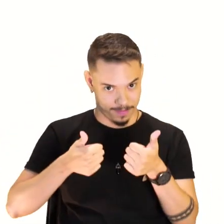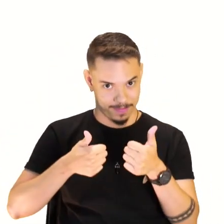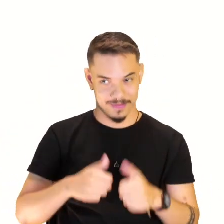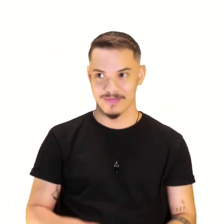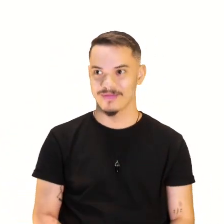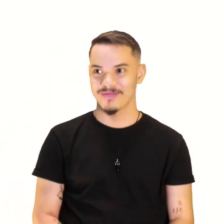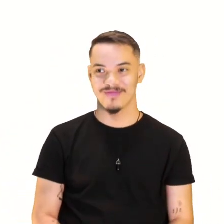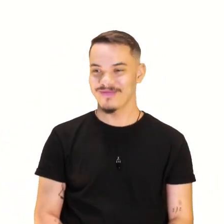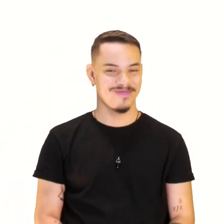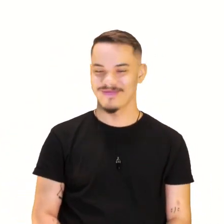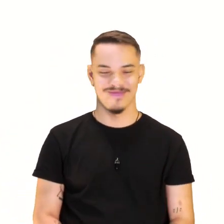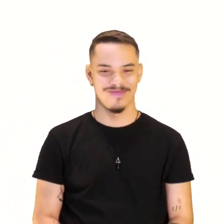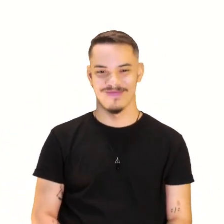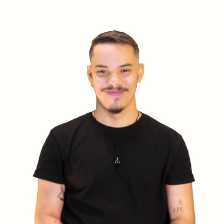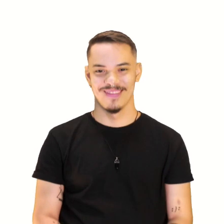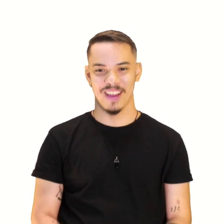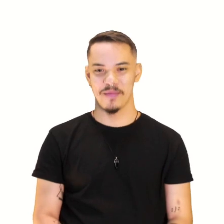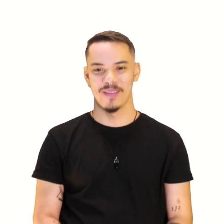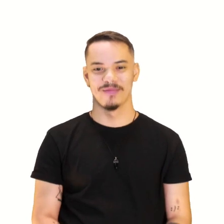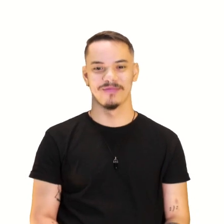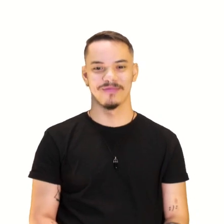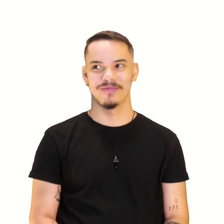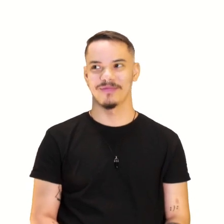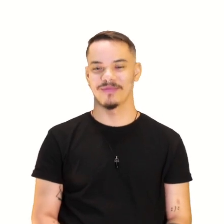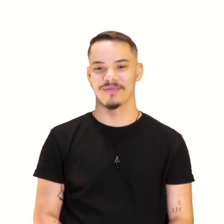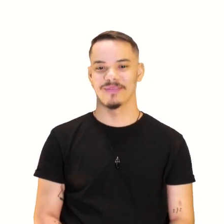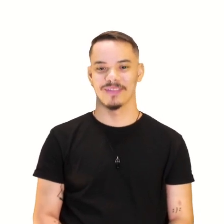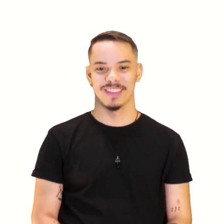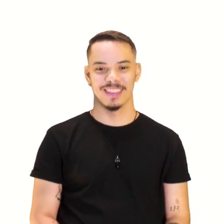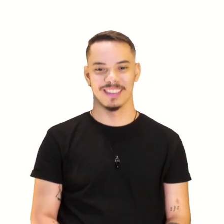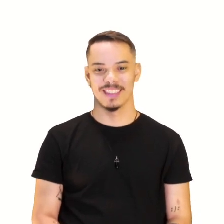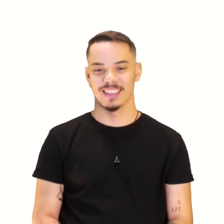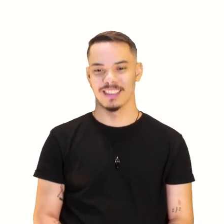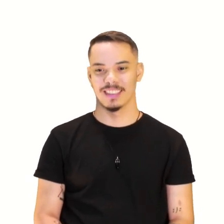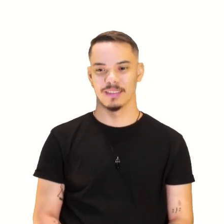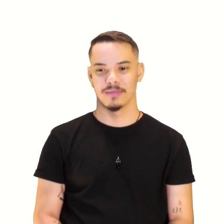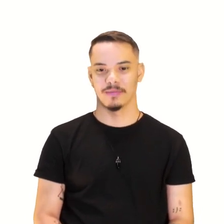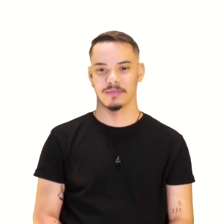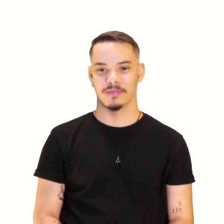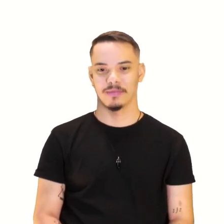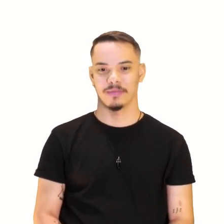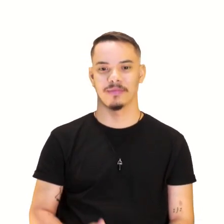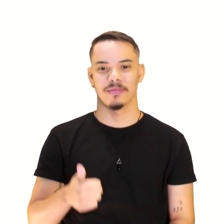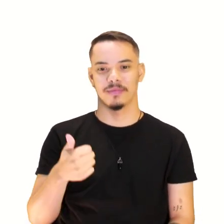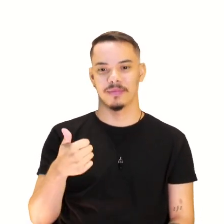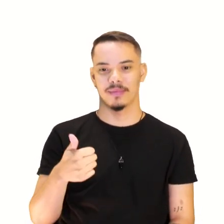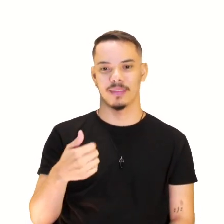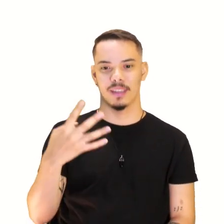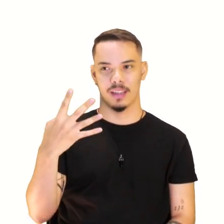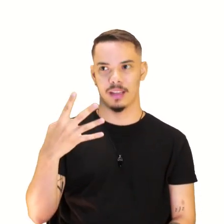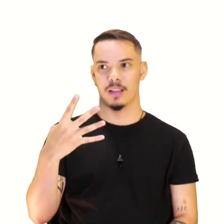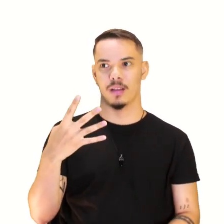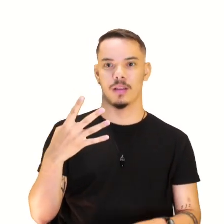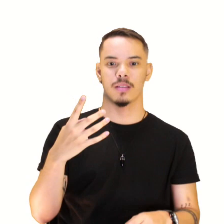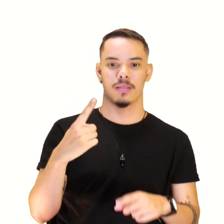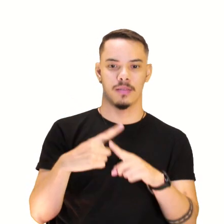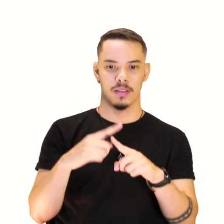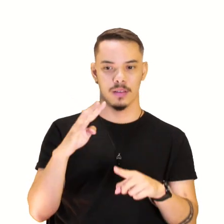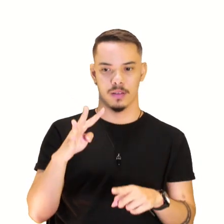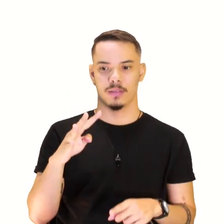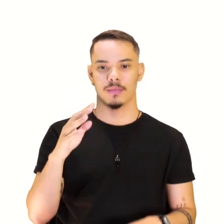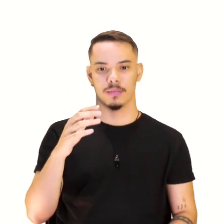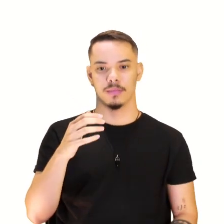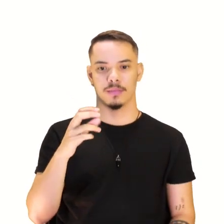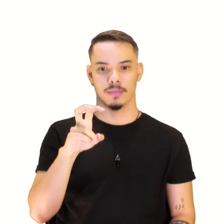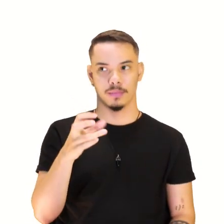rápido? Super, né? Vamos lá. 14 vezes 4, 56. Tenho mais 56, mas eu